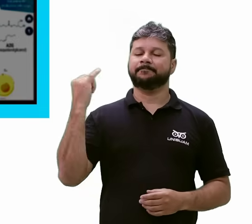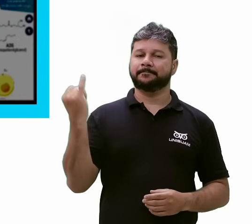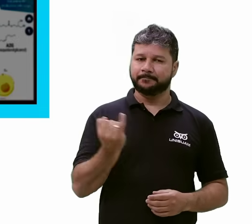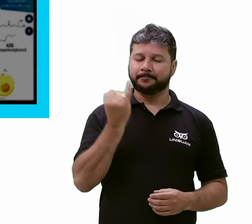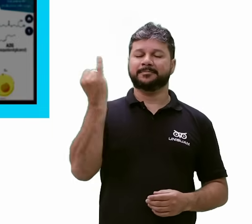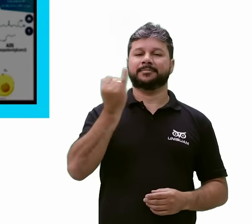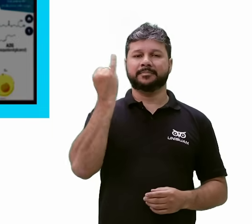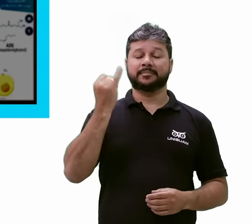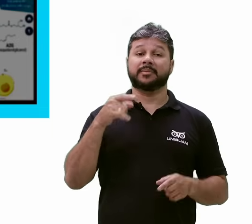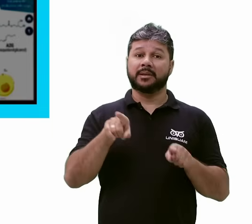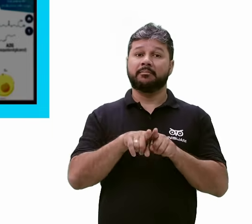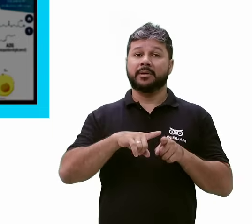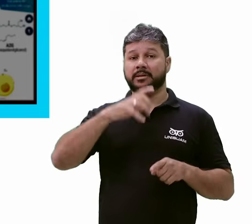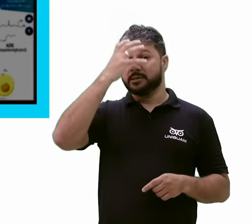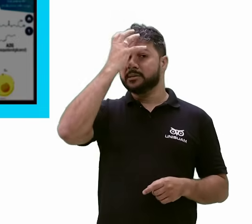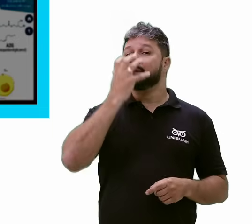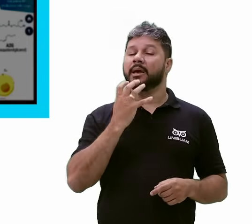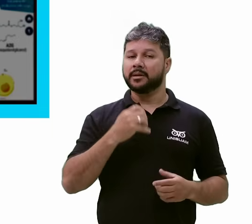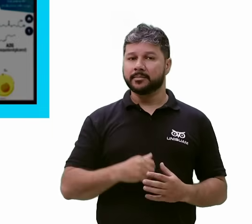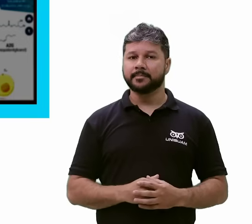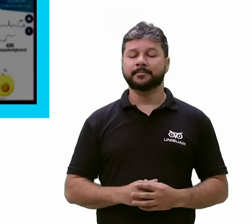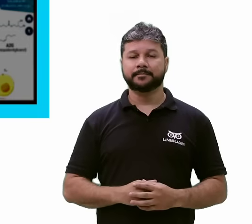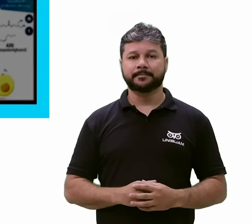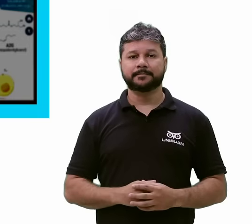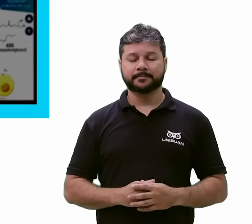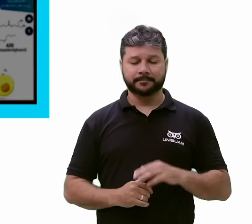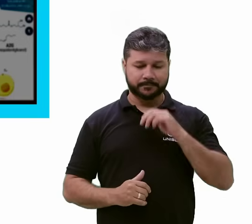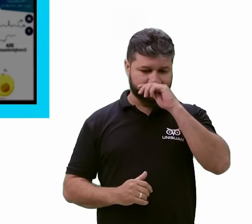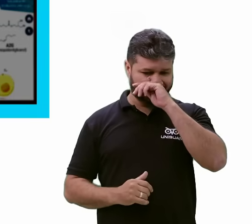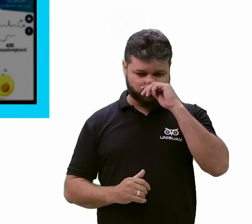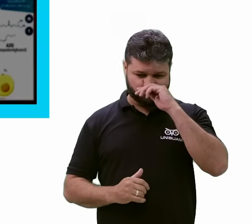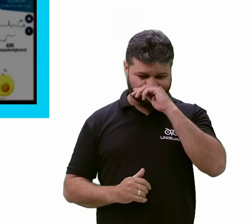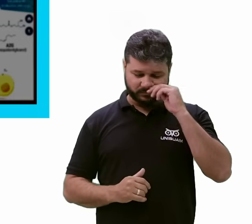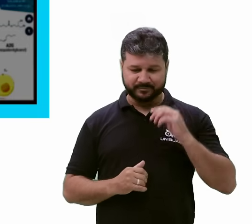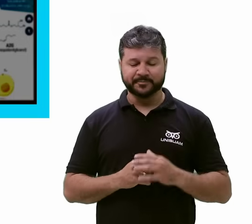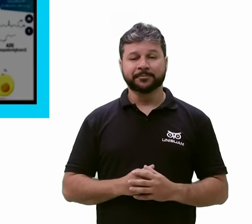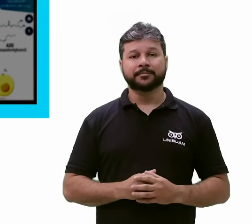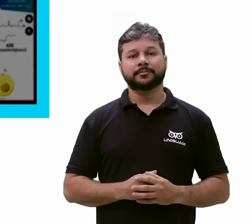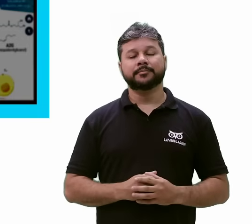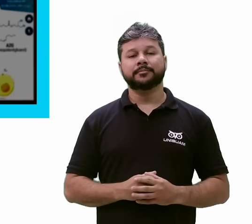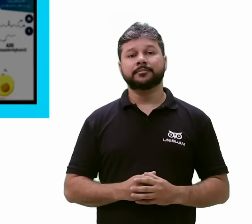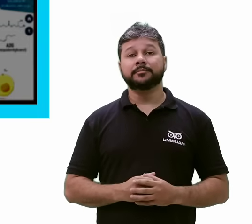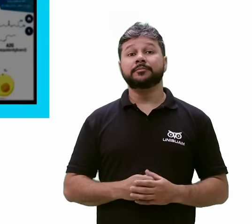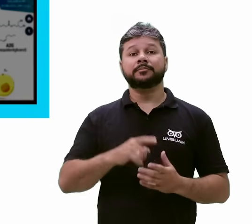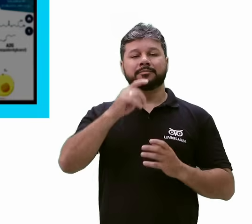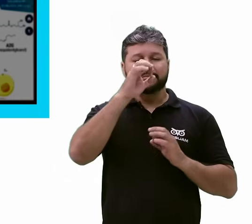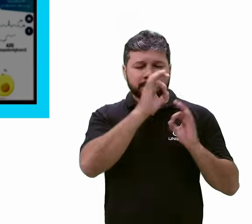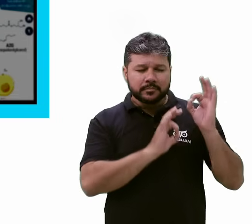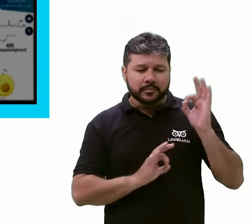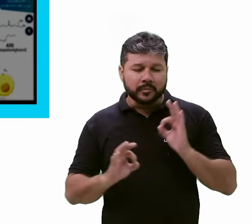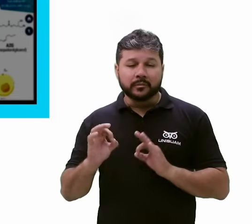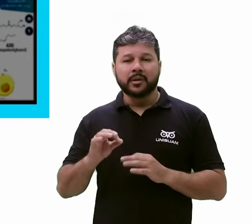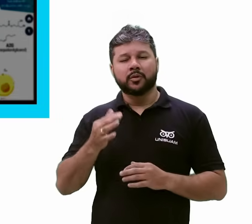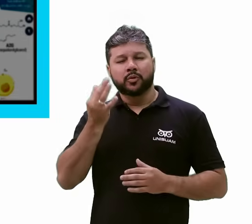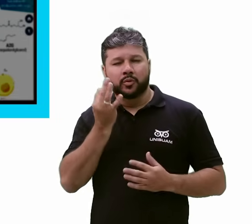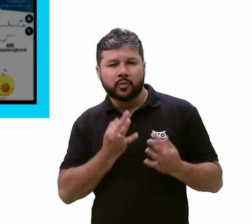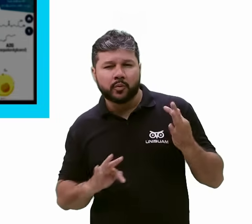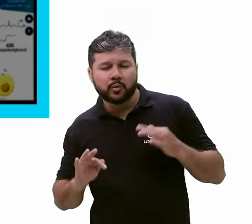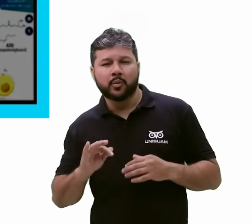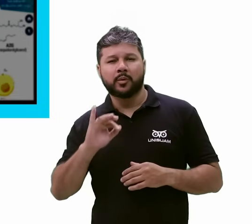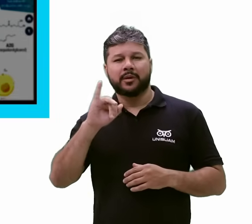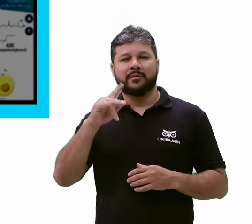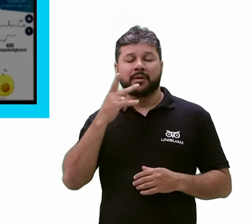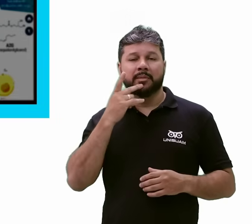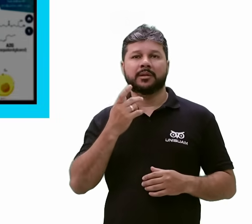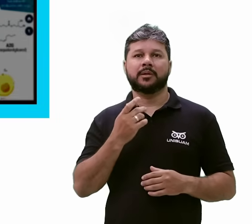muito importante e muito sério, né? Então, ele vai regular processos de dor,